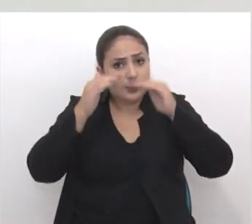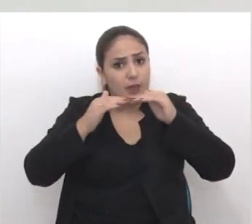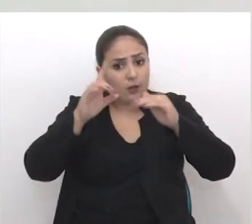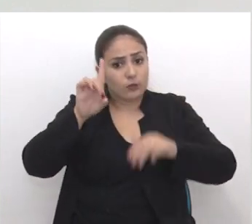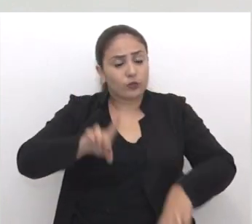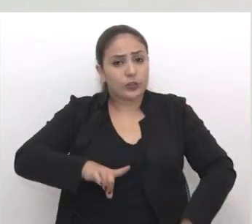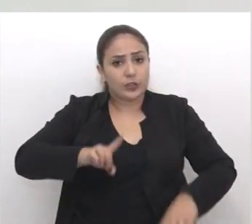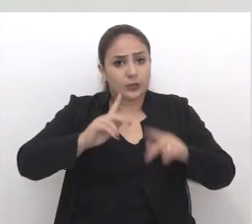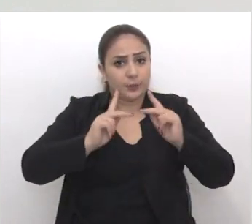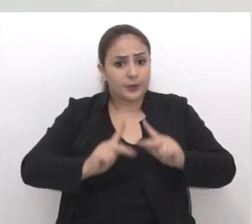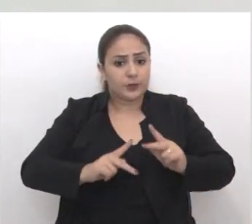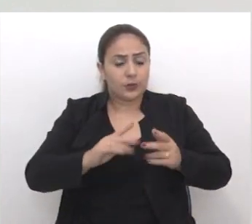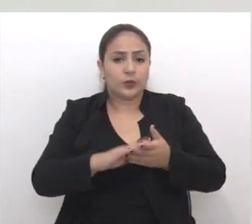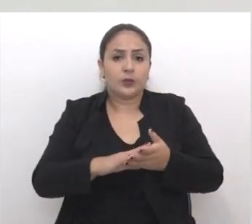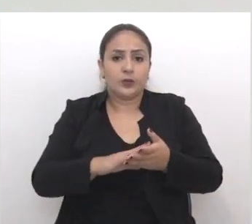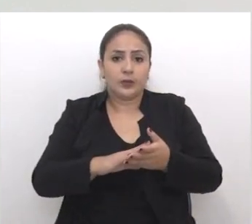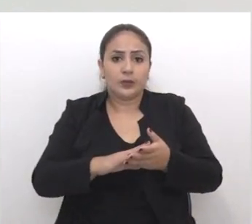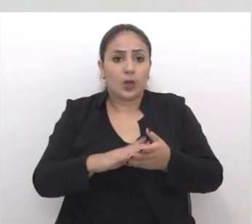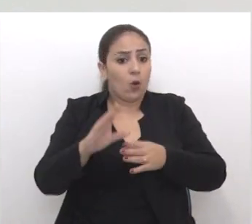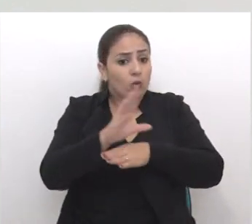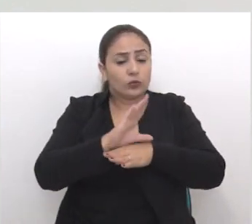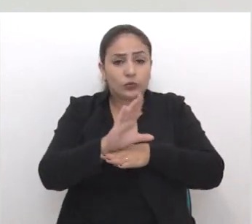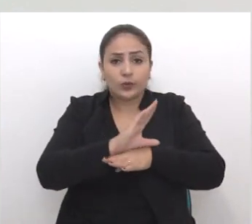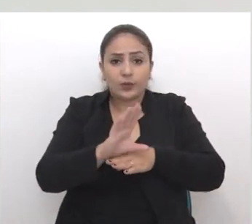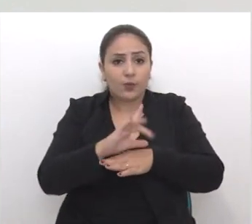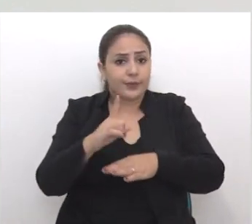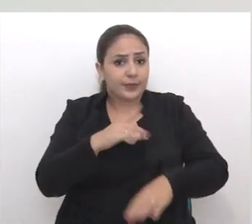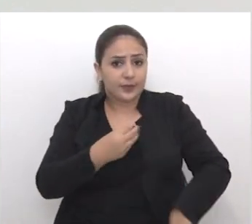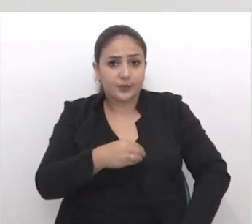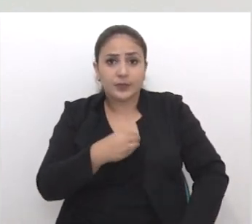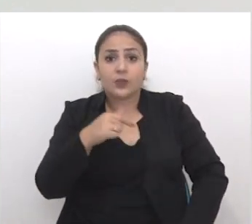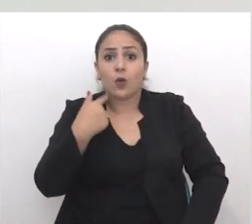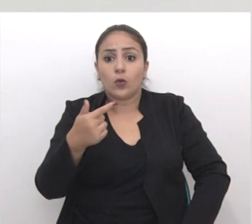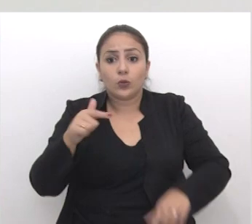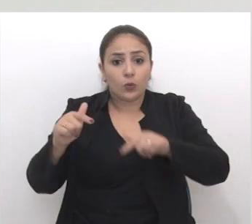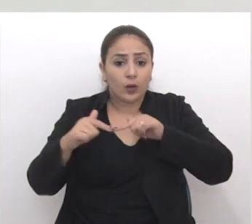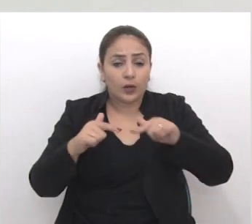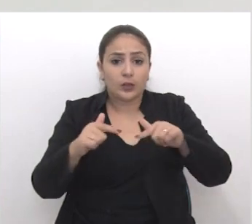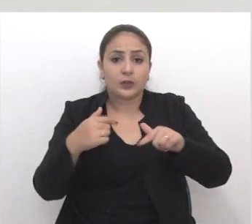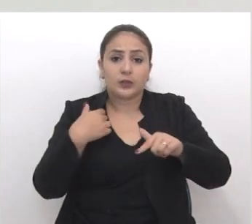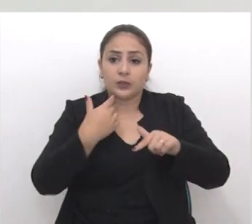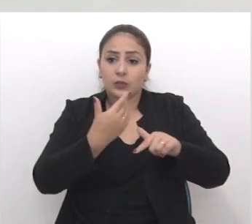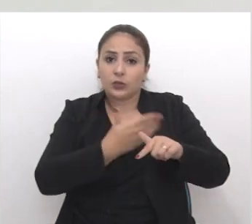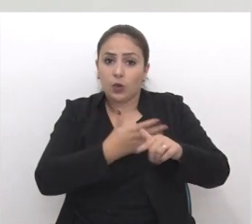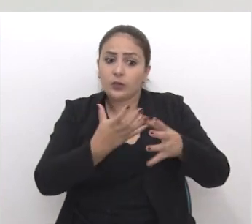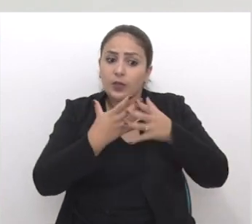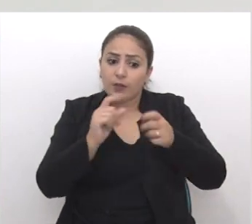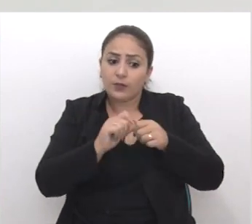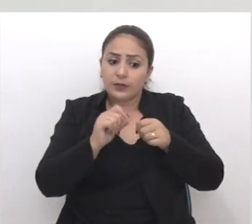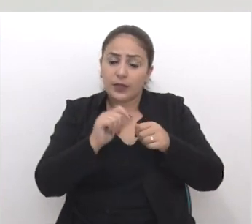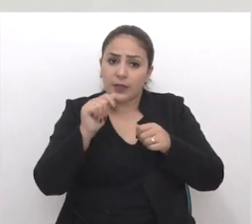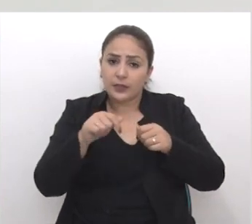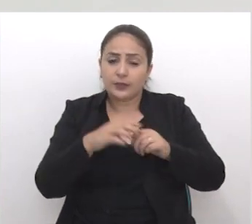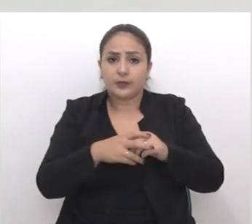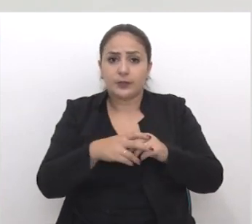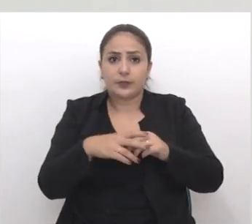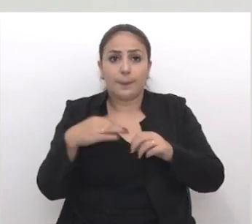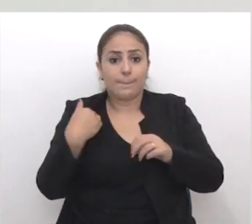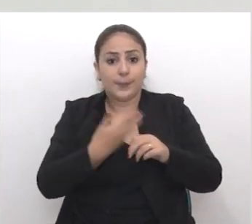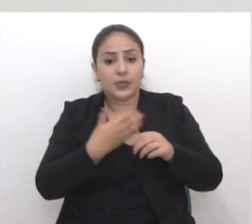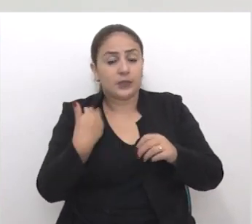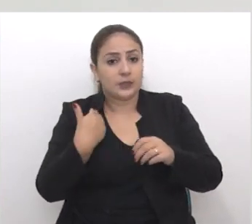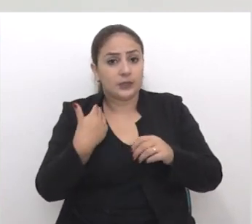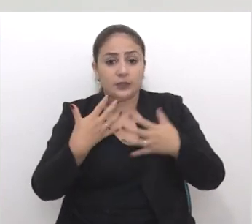o direito das pessoas, o direito constitucional. Isso existe em outros lugares e a gente quer fazer aqui, mas a gente